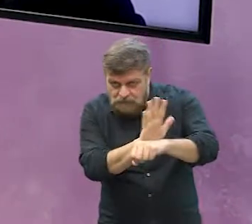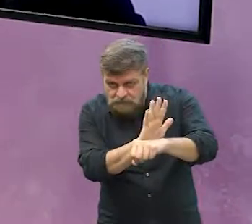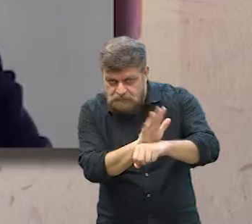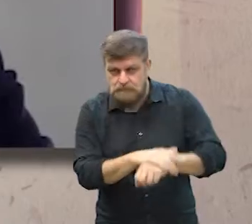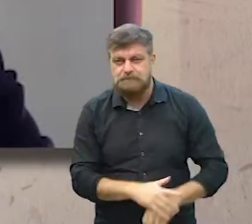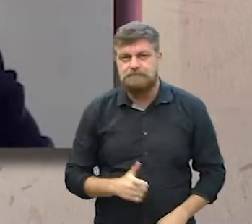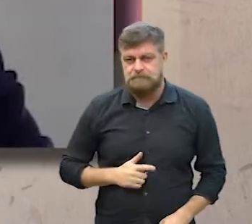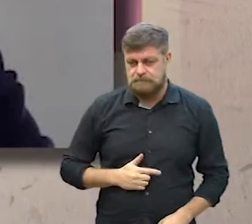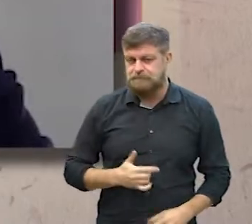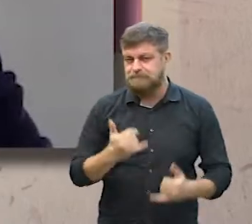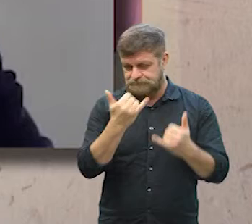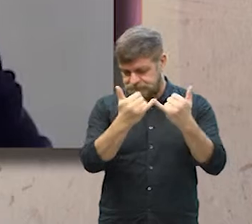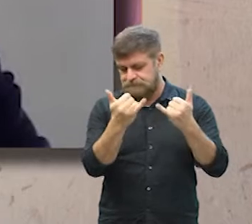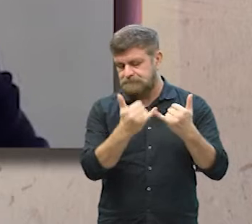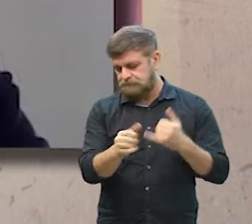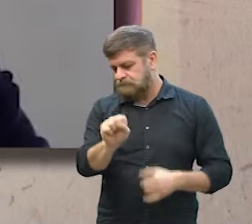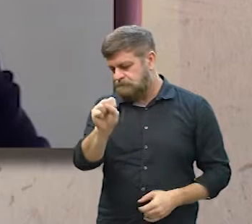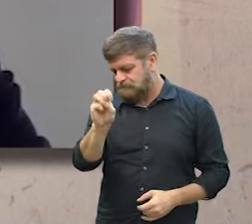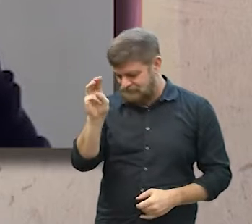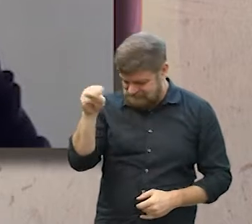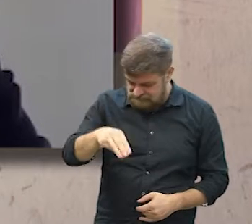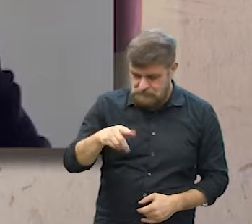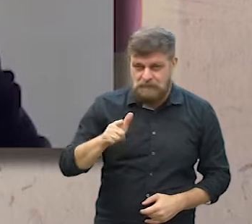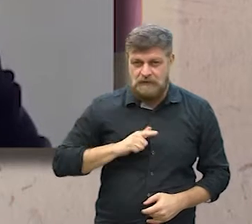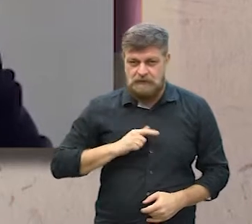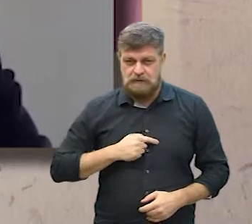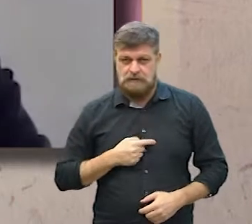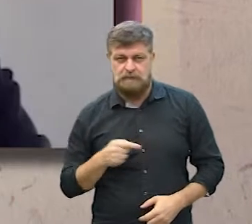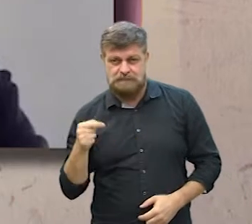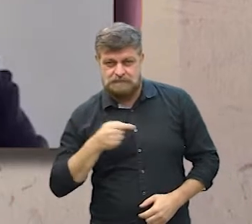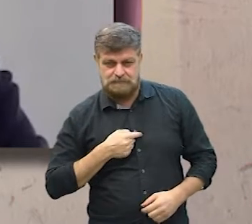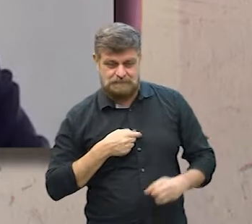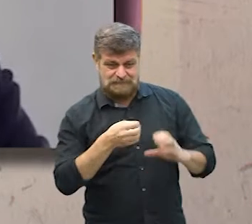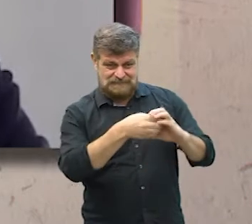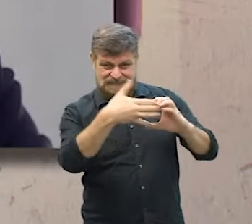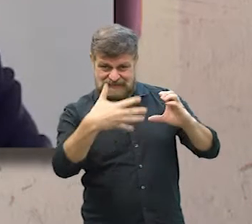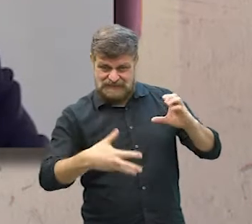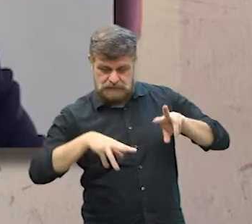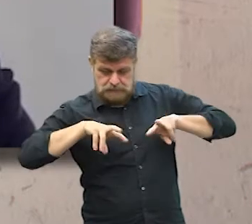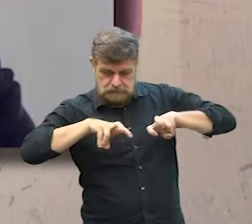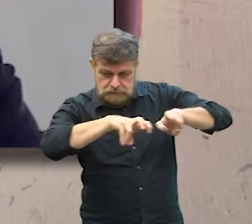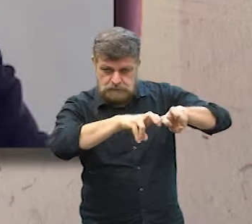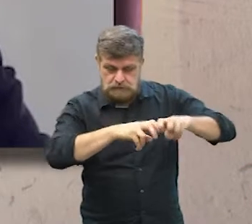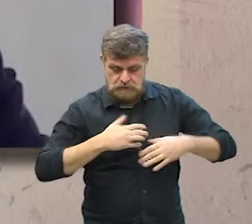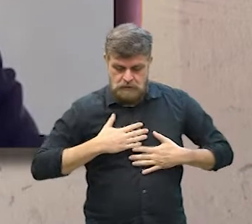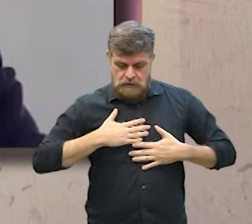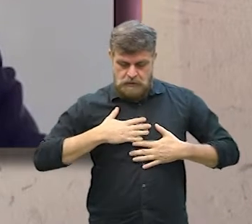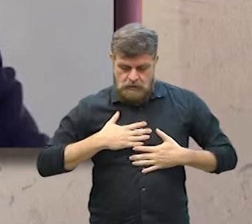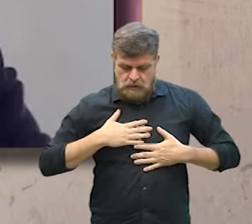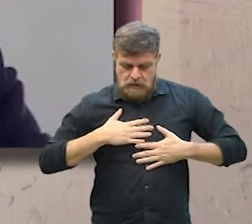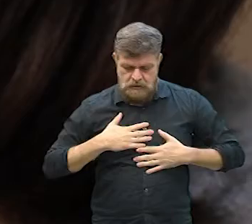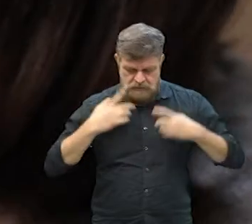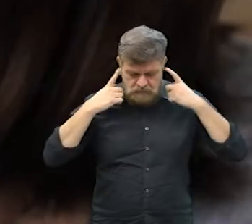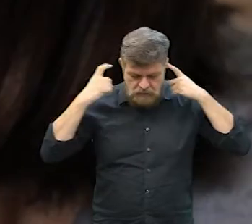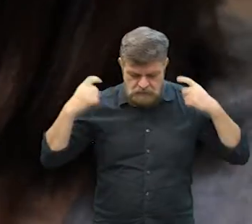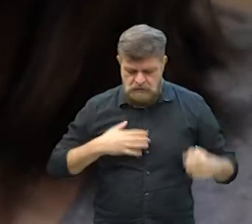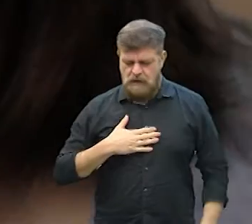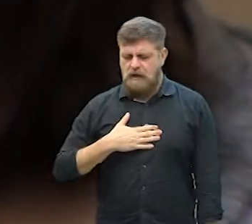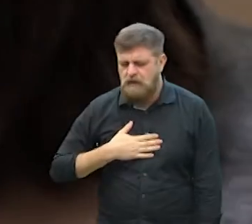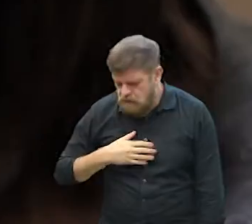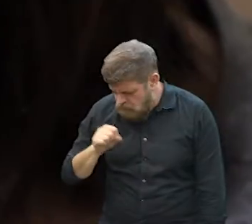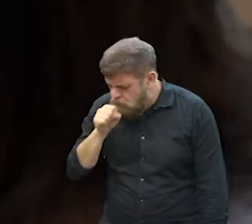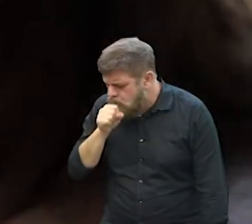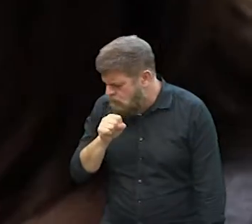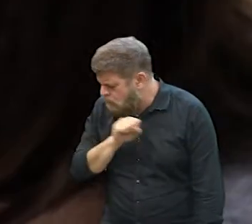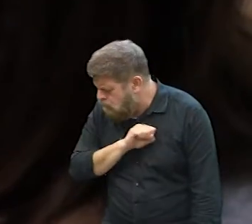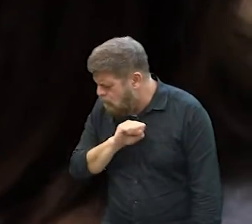televisão? É semelhante, sim, né? Então, tem o quadro clínico, né, que é justamente esses sintomas respiratórios, de falta de ar, chiado,